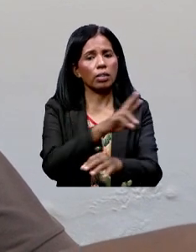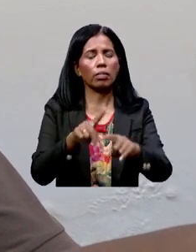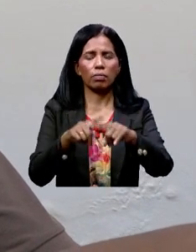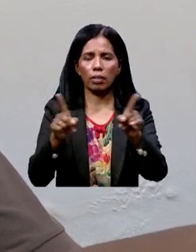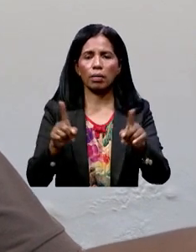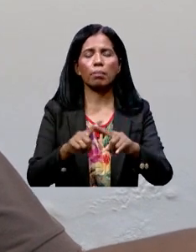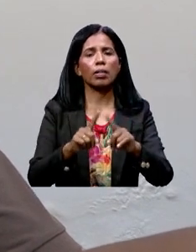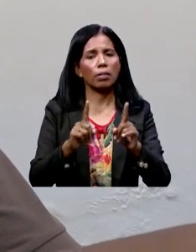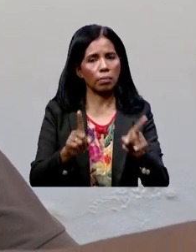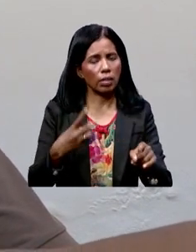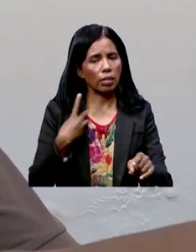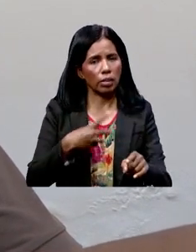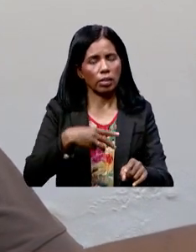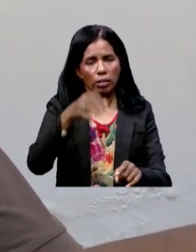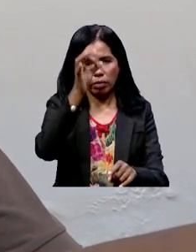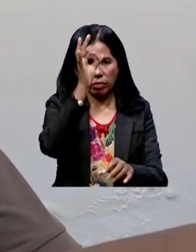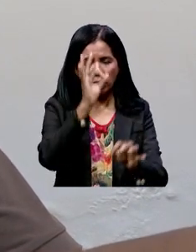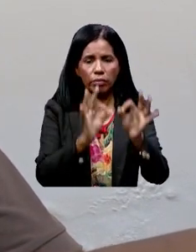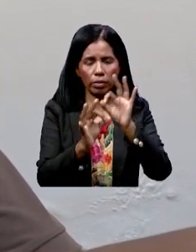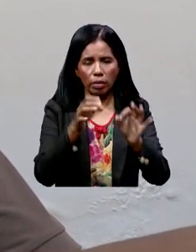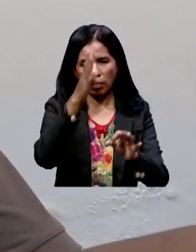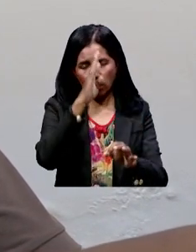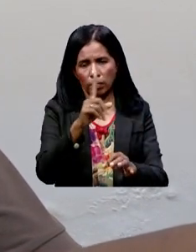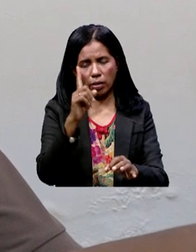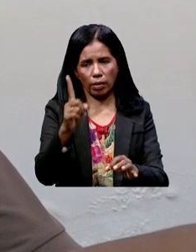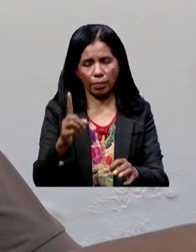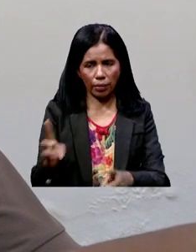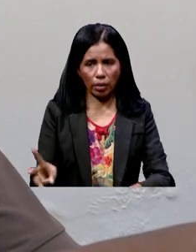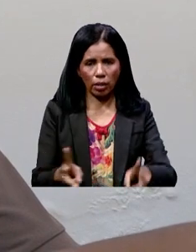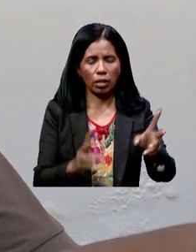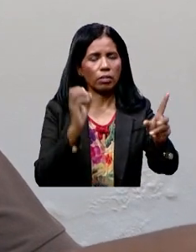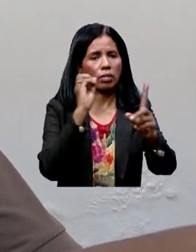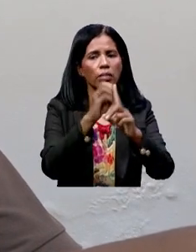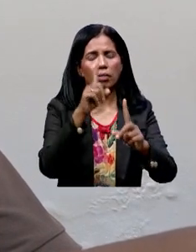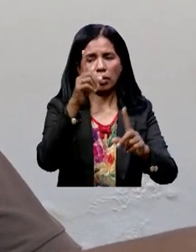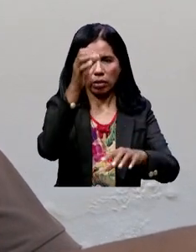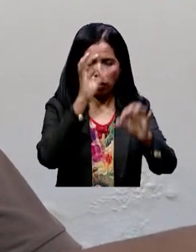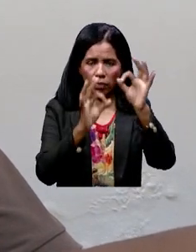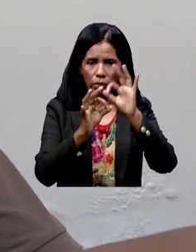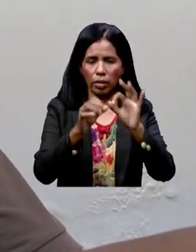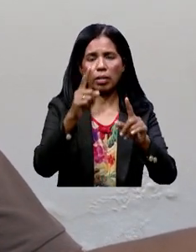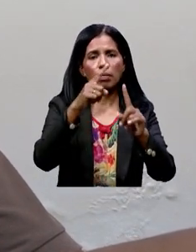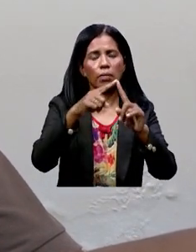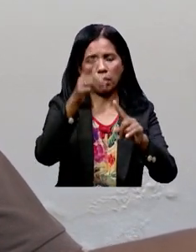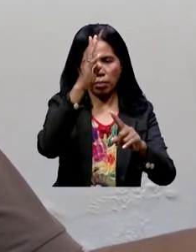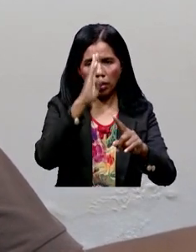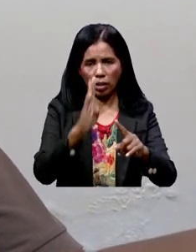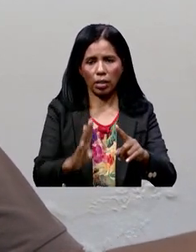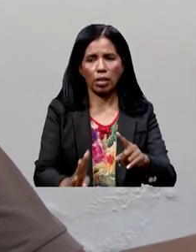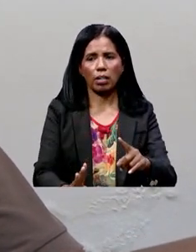fiar ia maroma kira det nebe dalang we oing mebe ita nini objektif ida det fiar ba maromak maromak ida